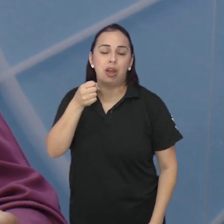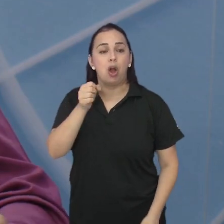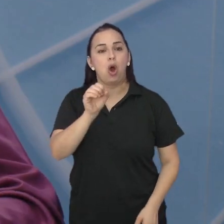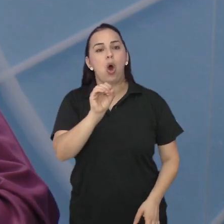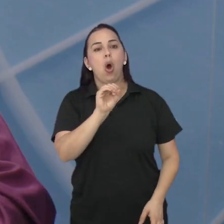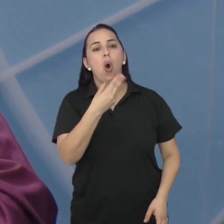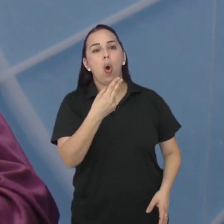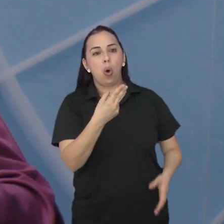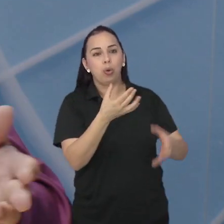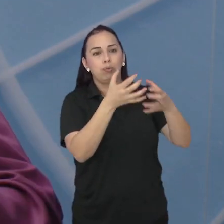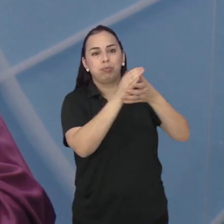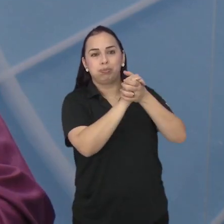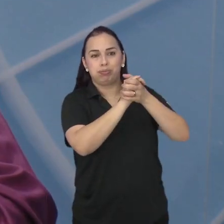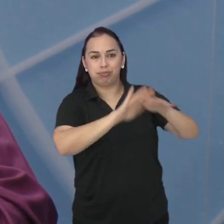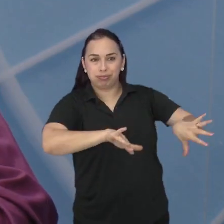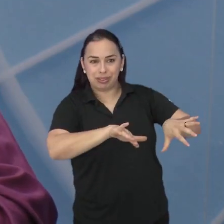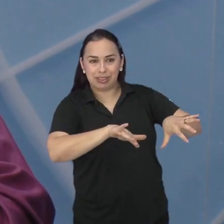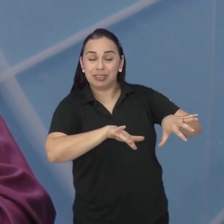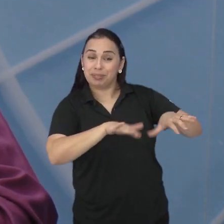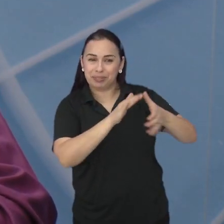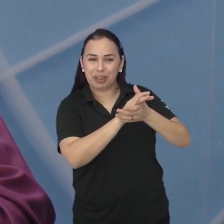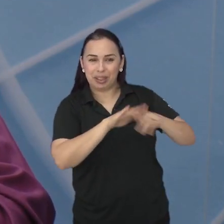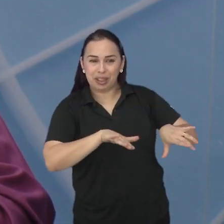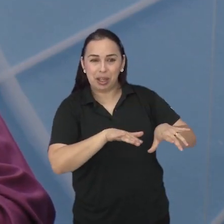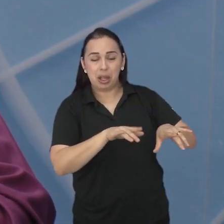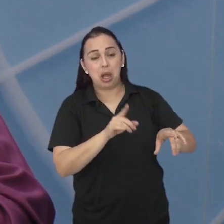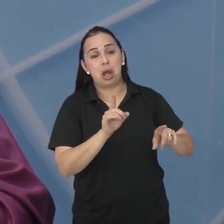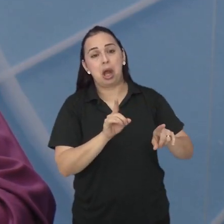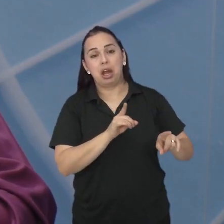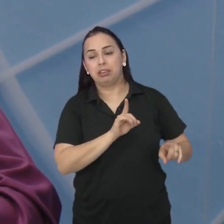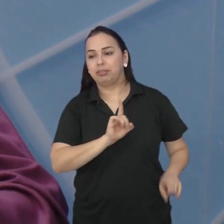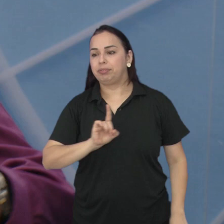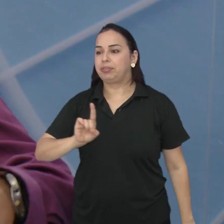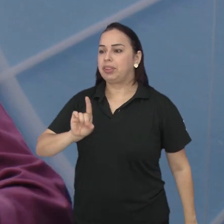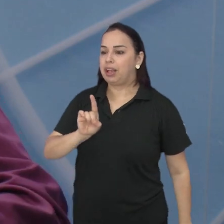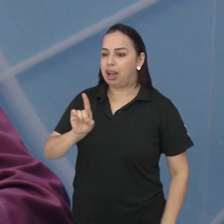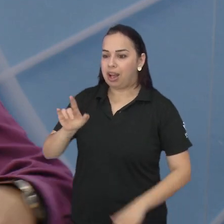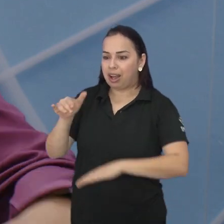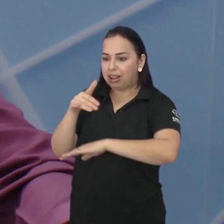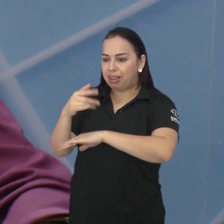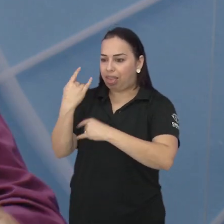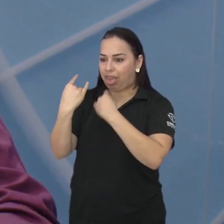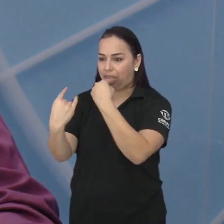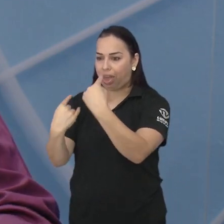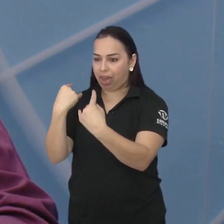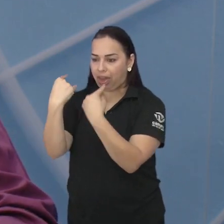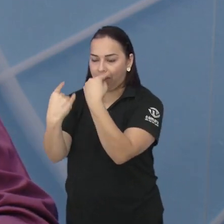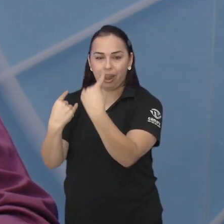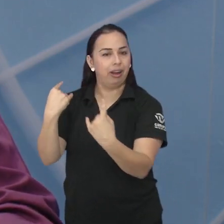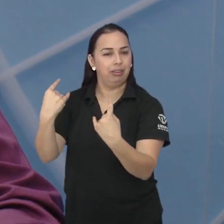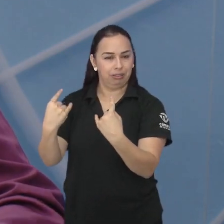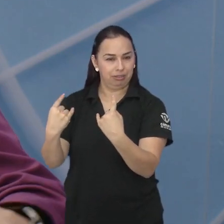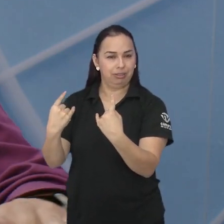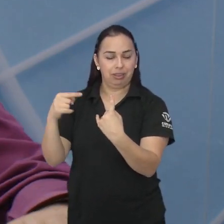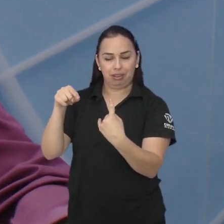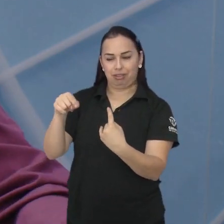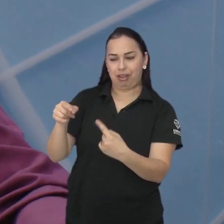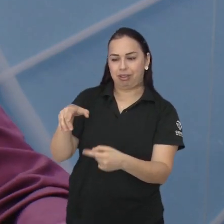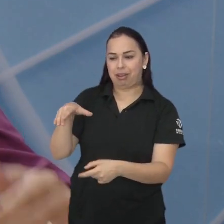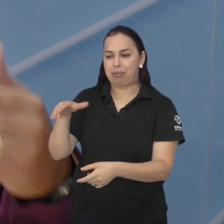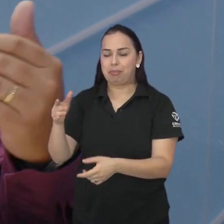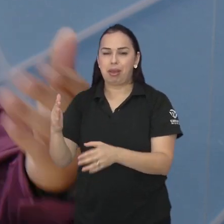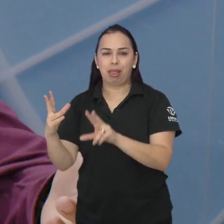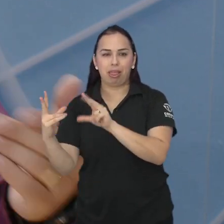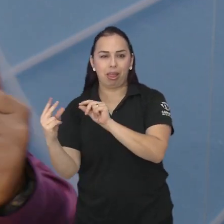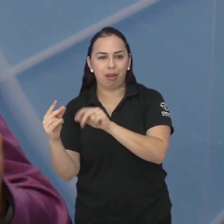às vezes tem a separação, o rompimento dos vínculos, perca dos vínculos familiares, e às vezes começa a ver que a rua é um atrativo. Que vai ter pessoas